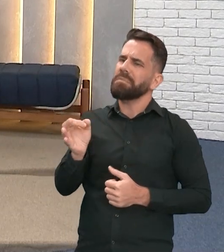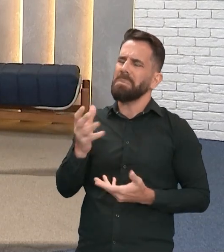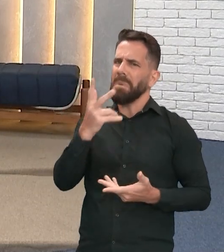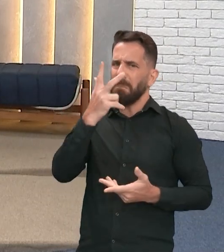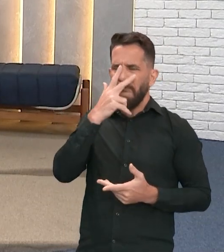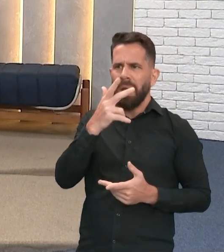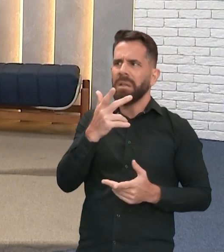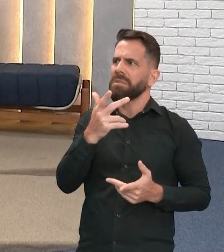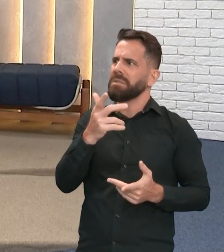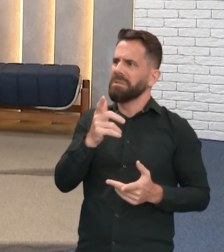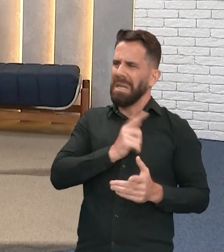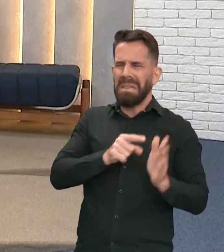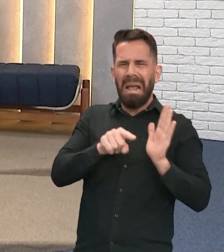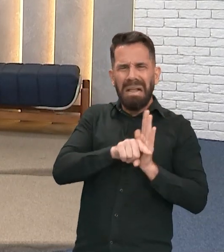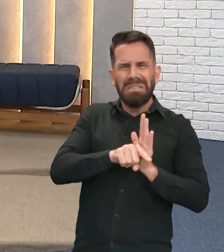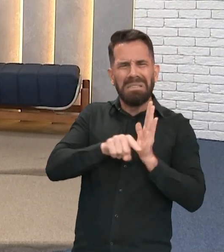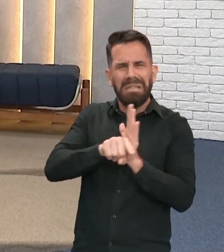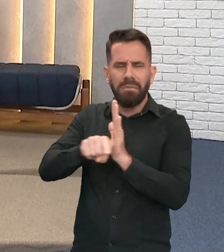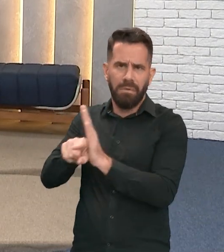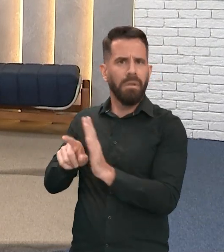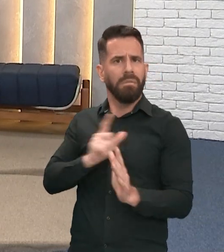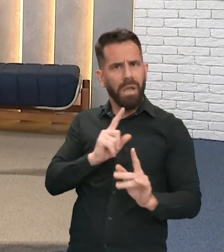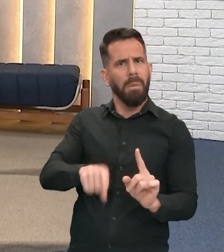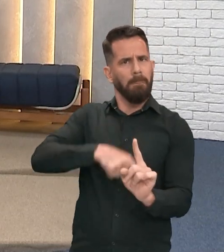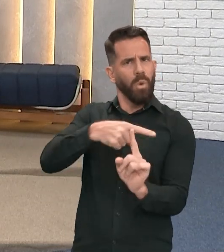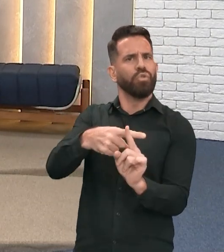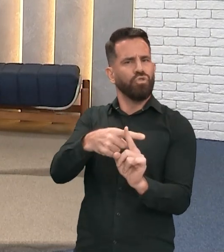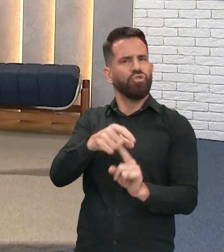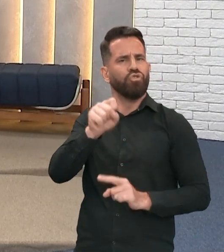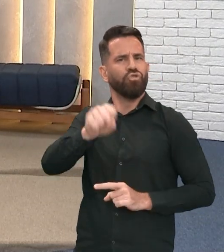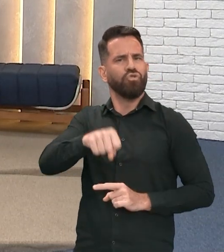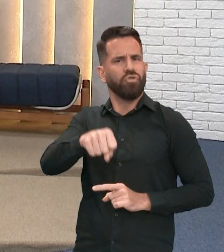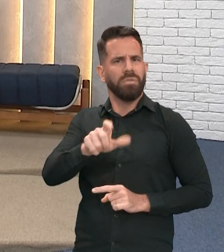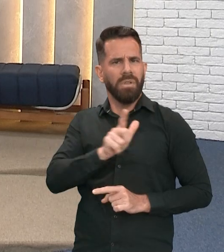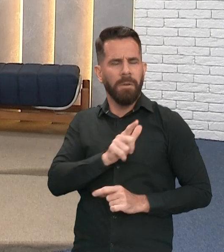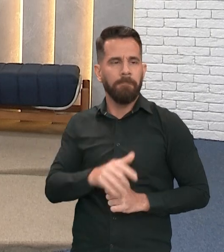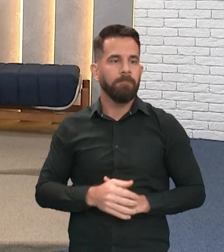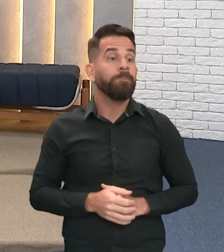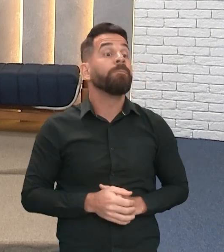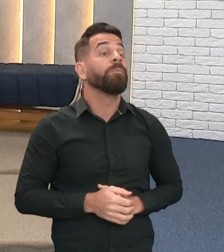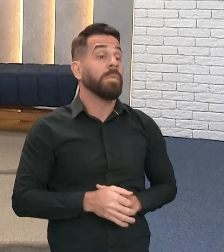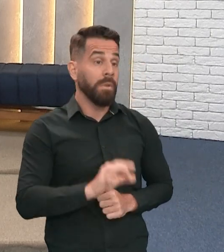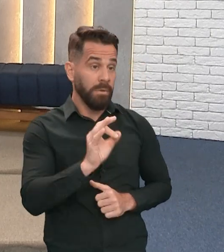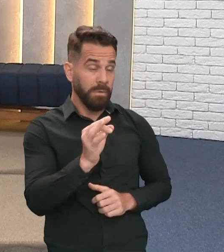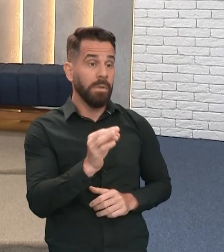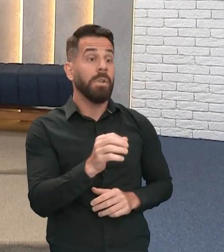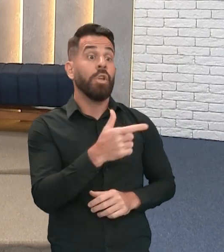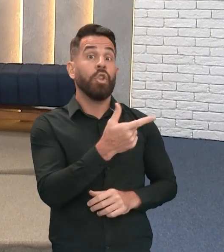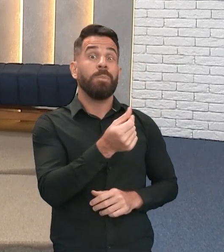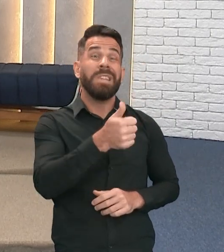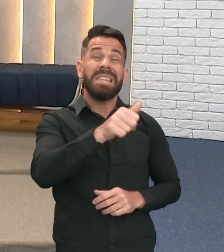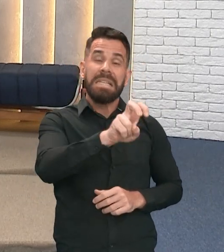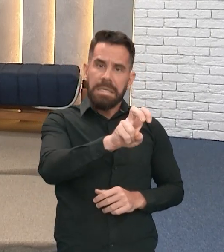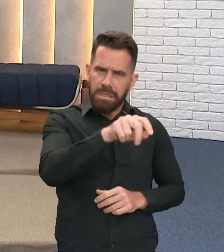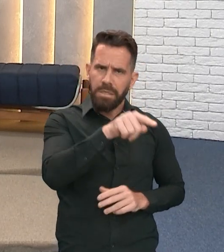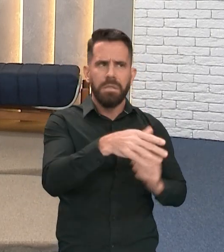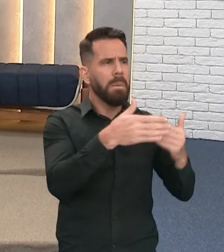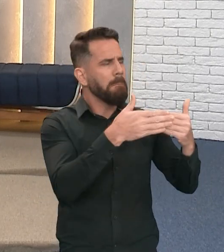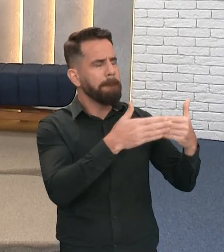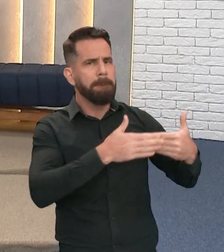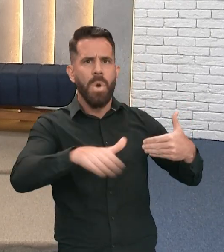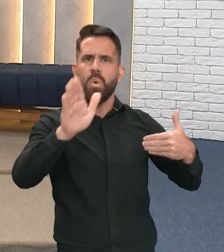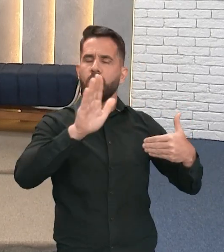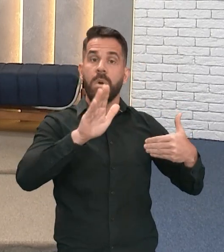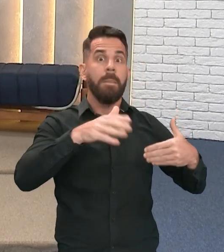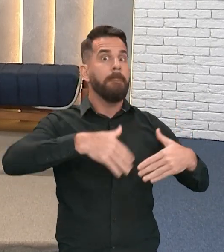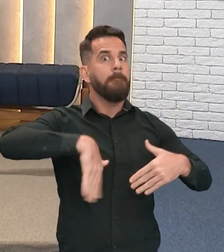pontos ruins? Existem pontos positivos. Exato. Também. E partindo também de que em 2015 pra frente, eu acho que foi um grande boom,